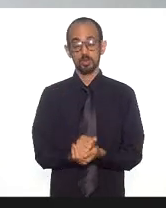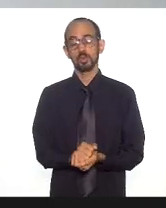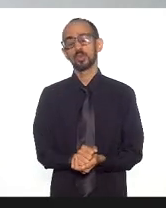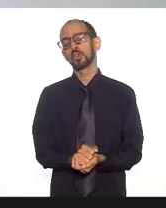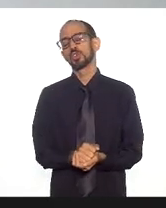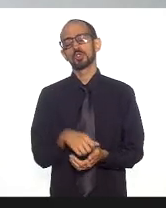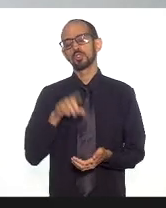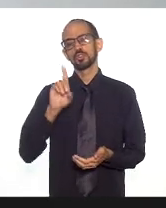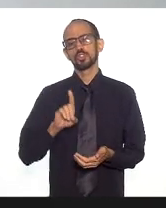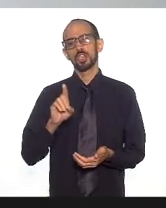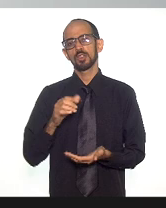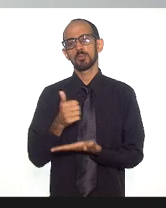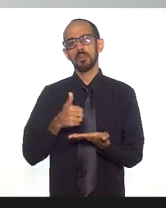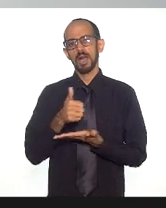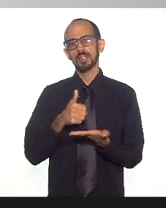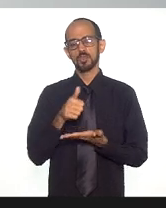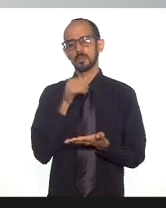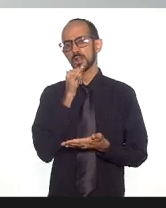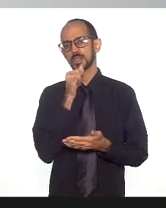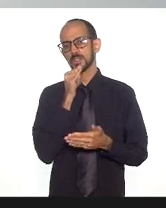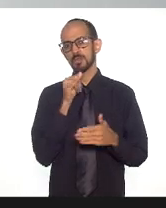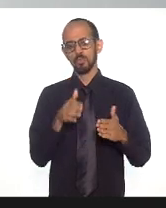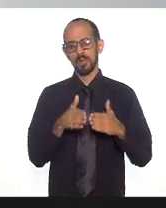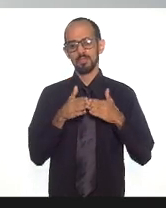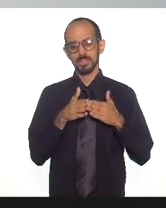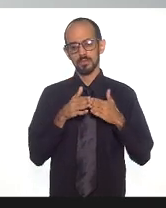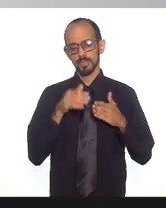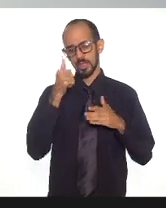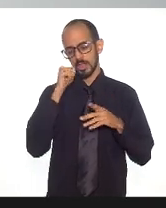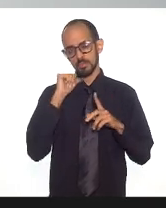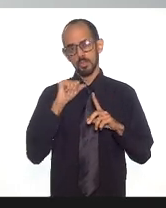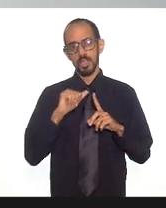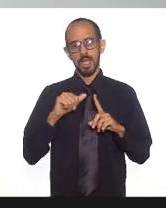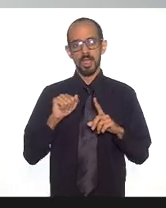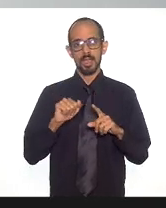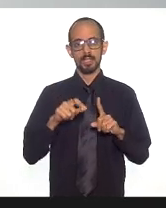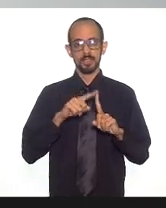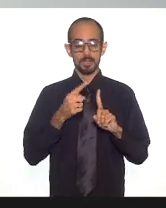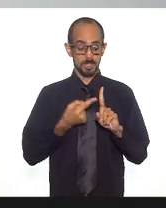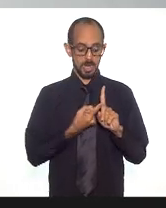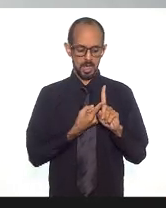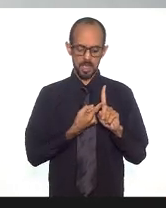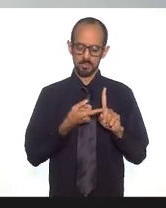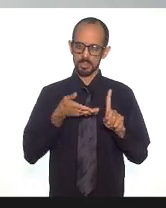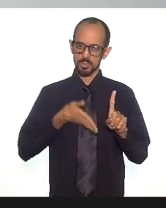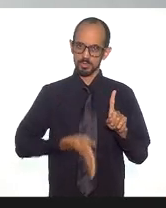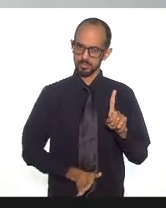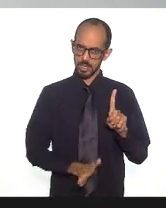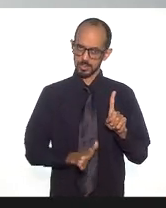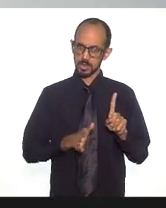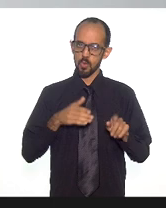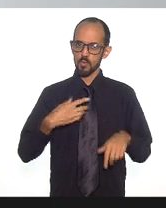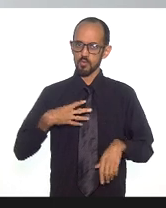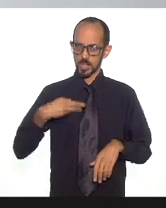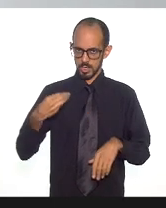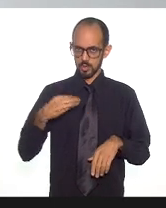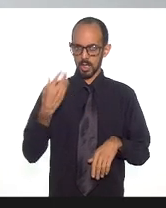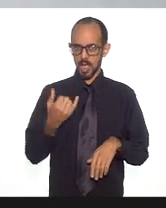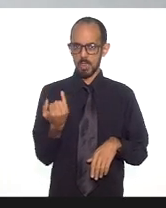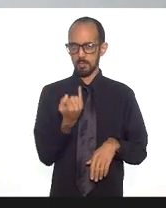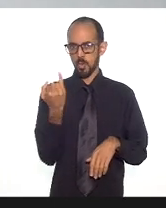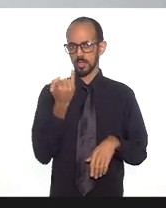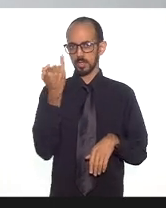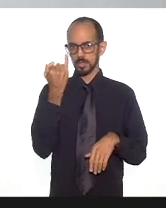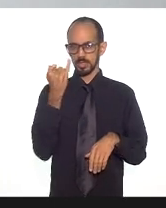a questão do afastamento, né, das mulheres em situação de maternidade, etc., são importantes que a gente